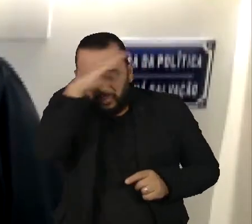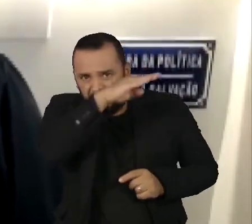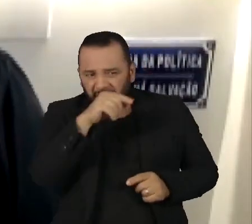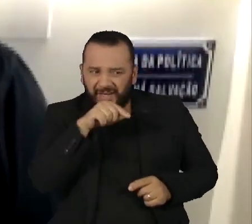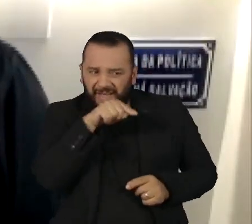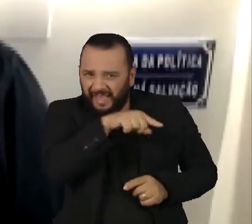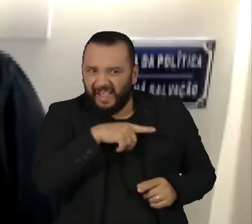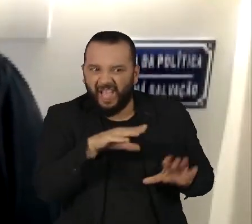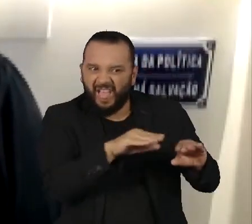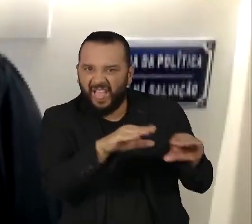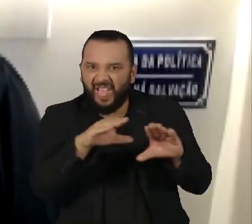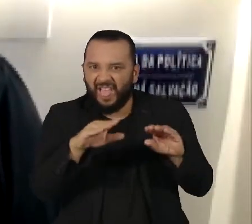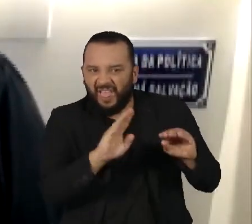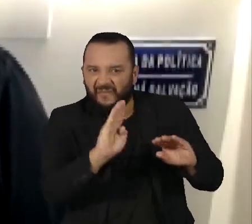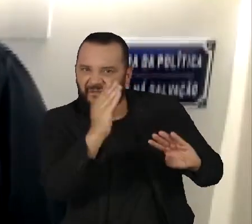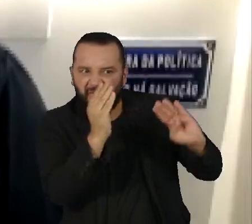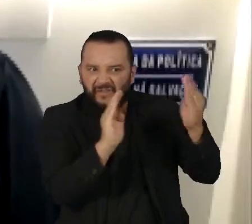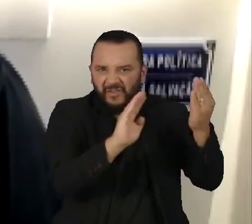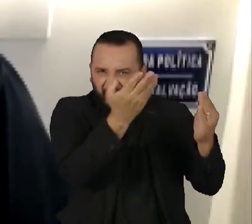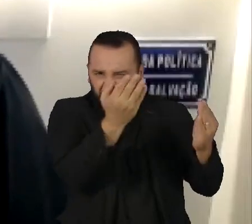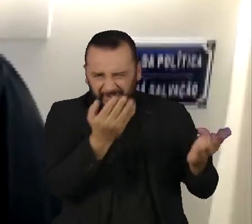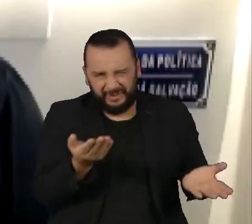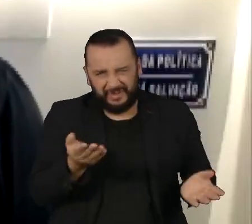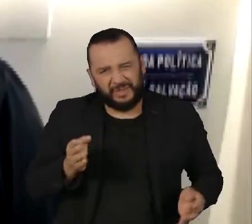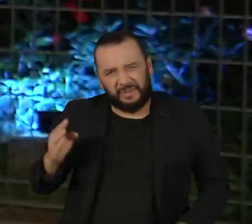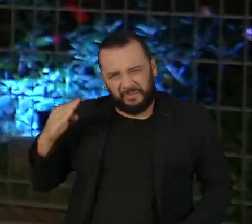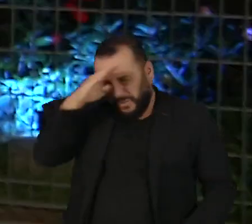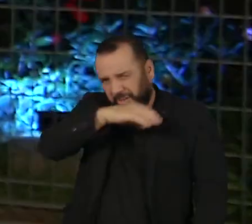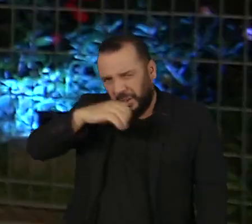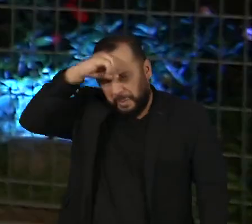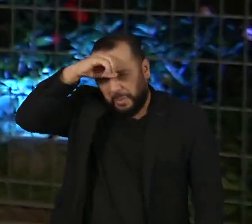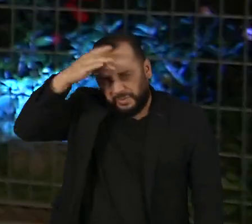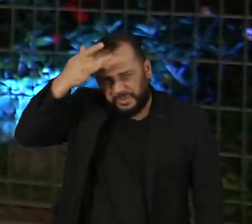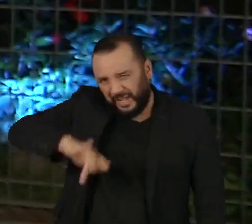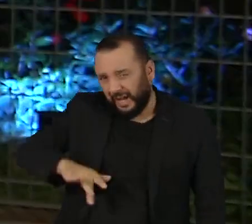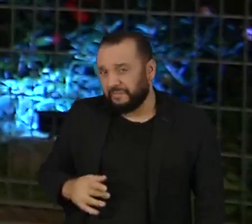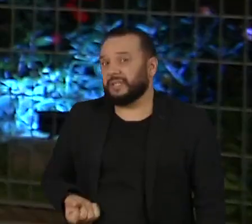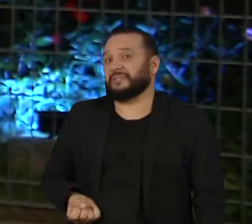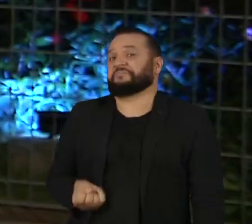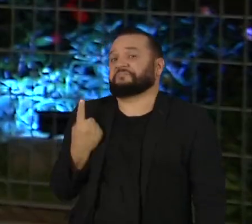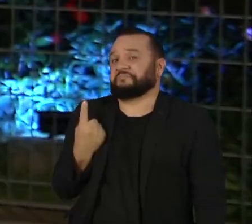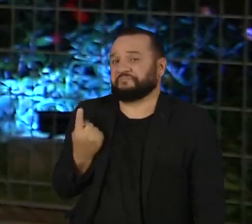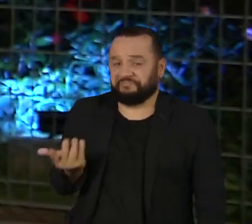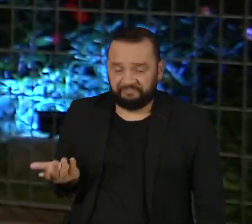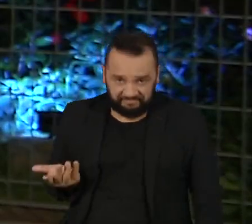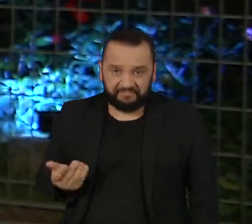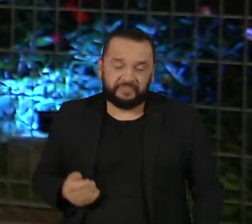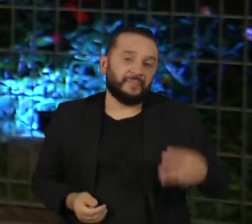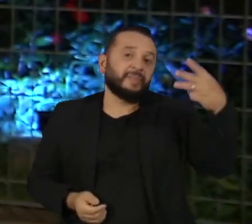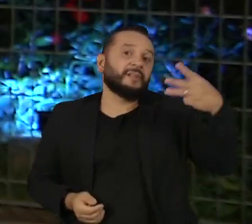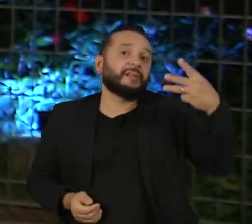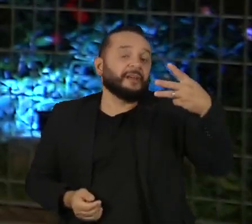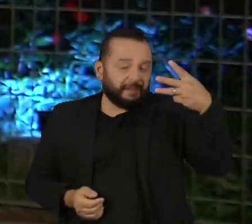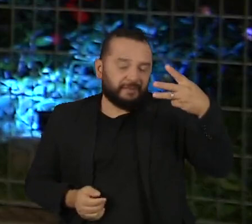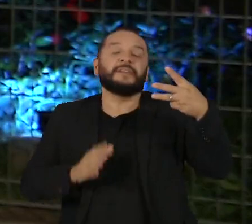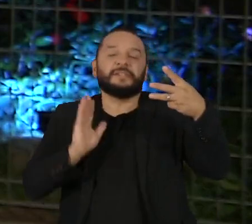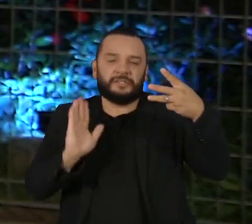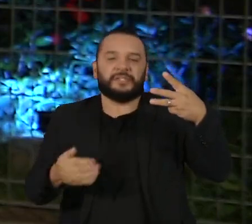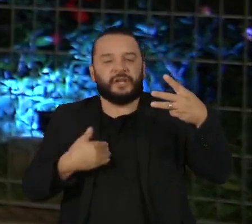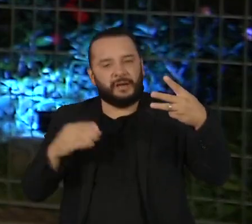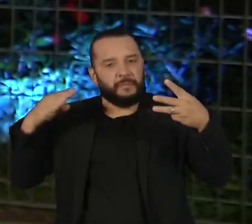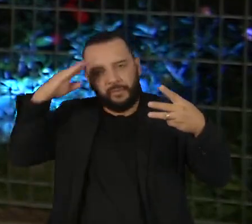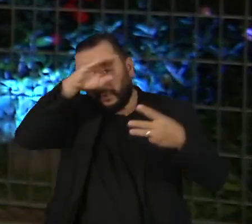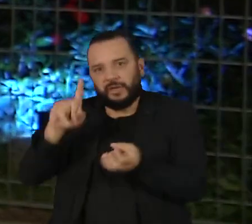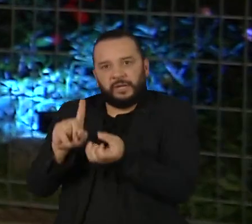maracutaia é muito difícil que o presidente possa alegar que não sabe esta Foi a terceira vez que bolsonaro prestou o depoimento a polícia federal